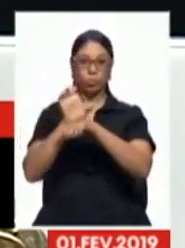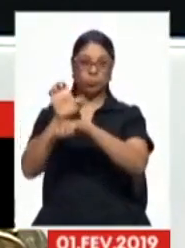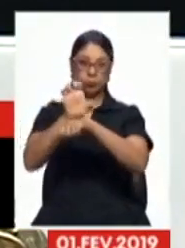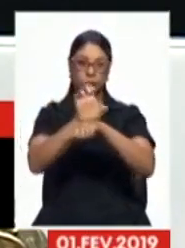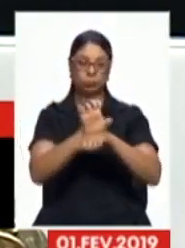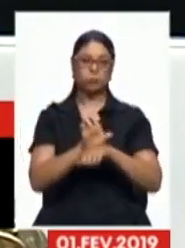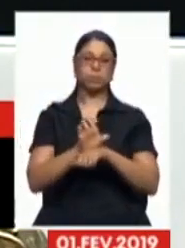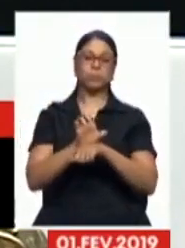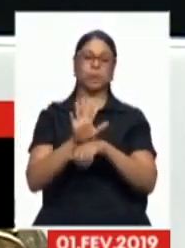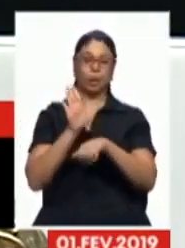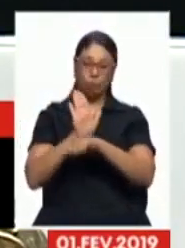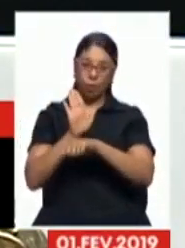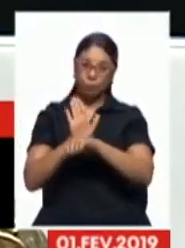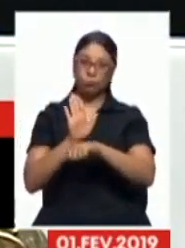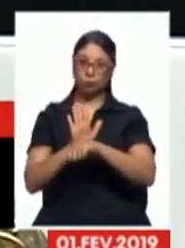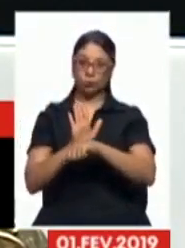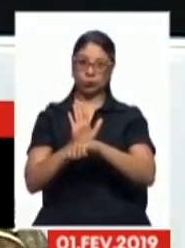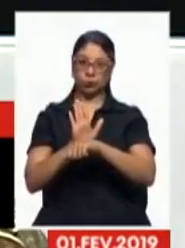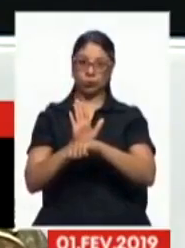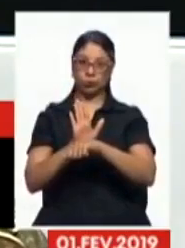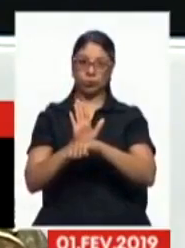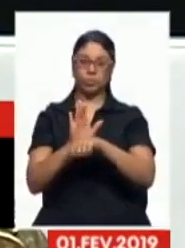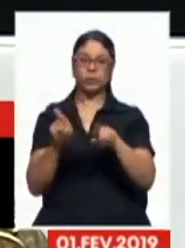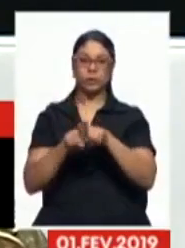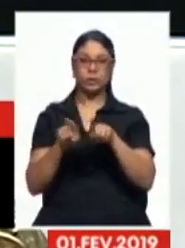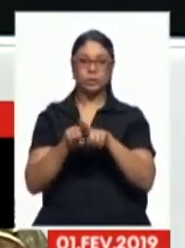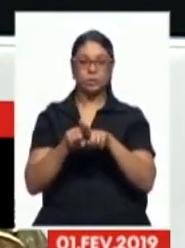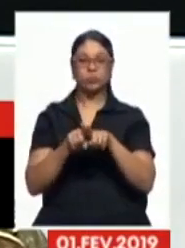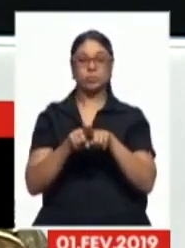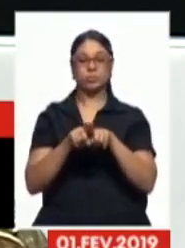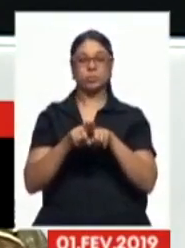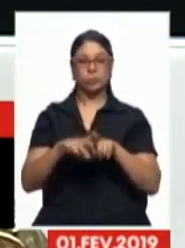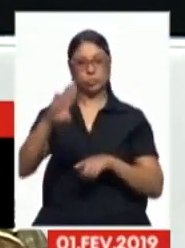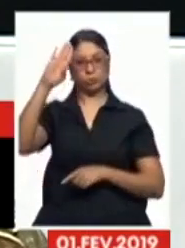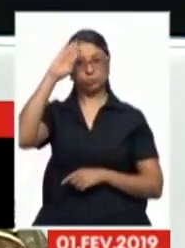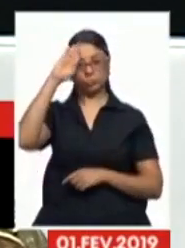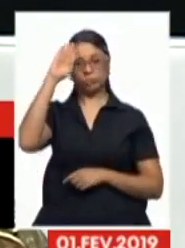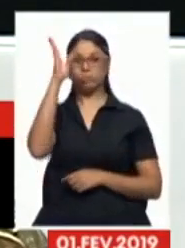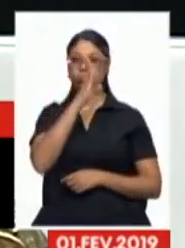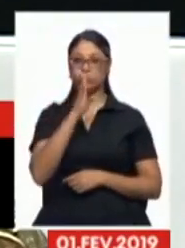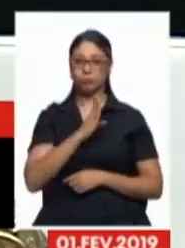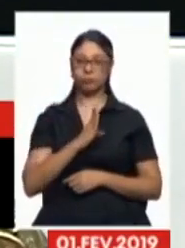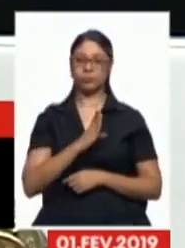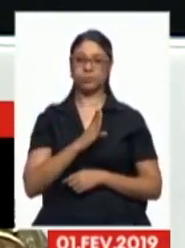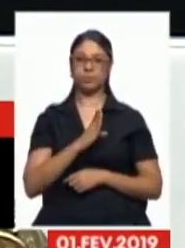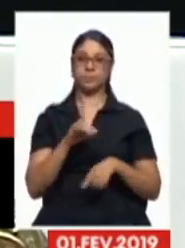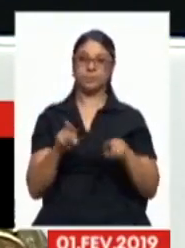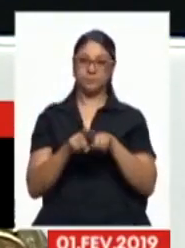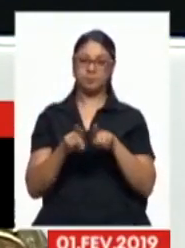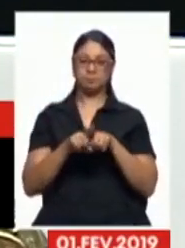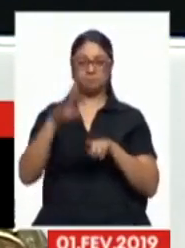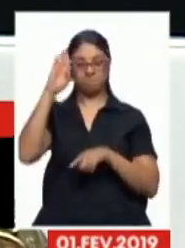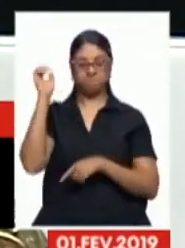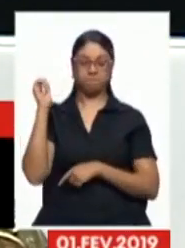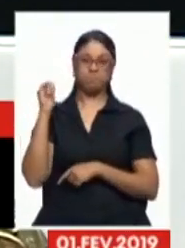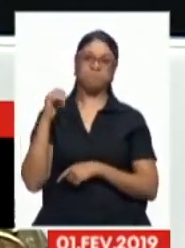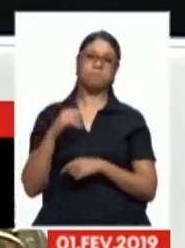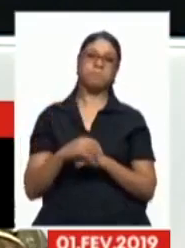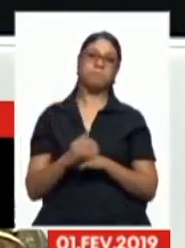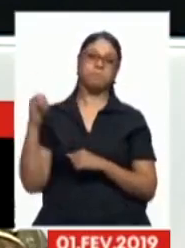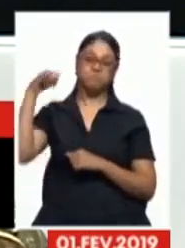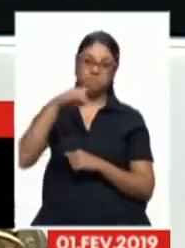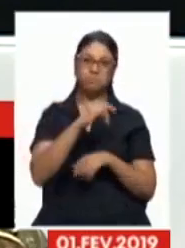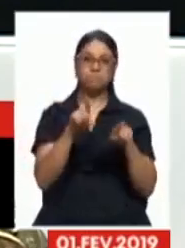o auxiliam, o Exército Brasileiro e a Força Aérea, a Polícia Federal e a